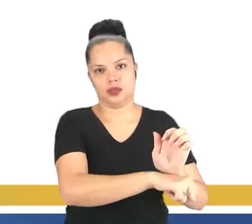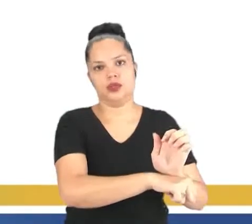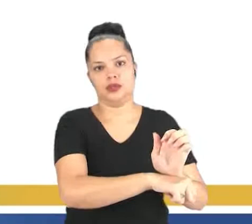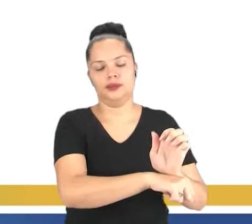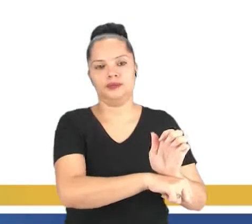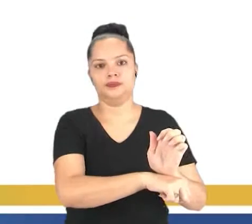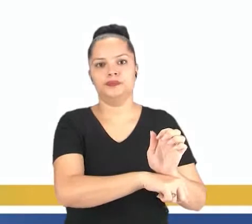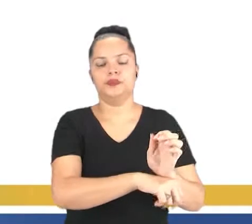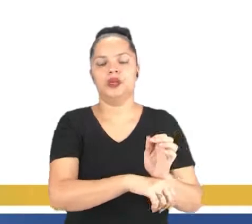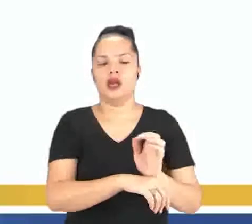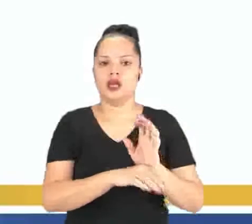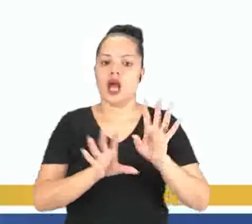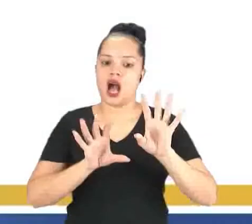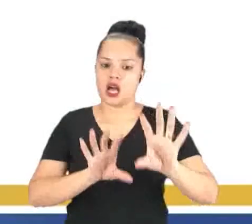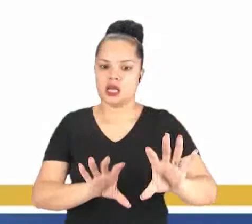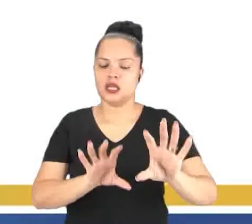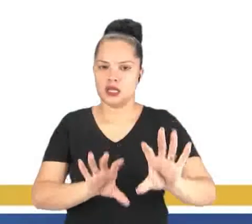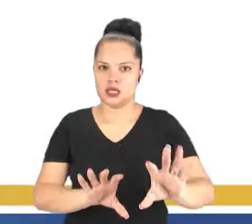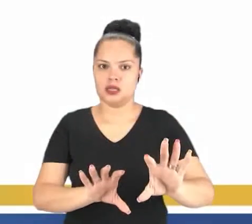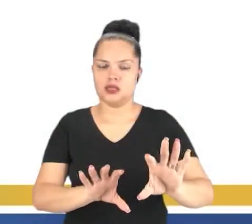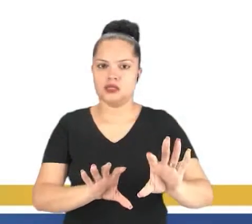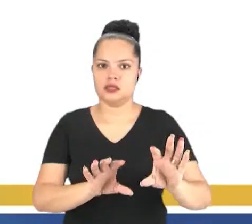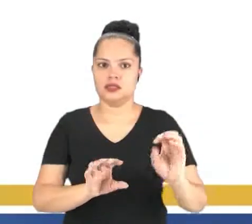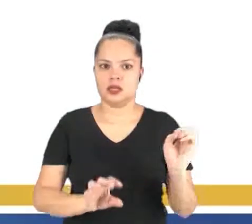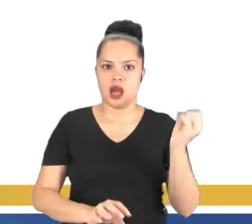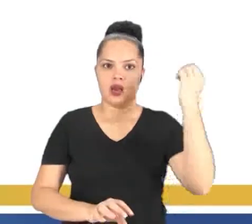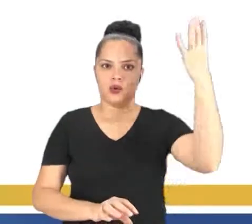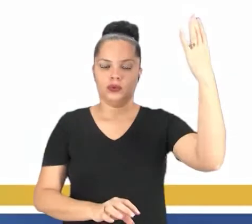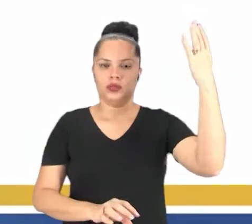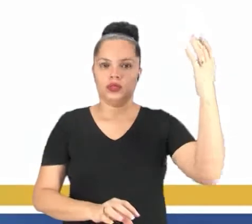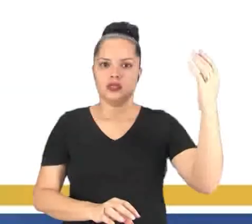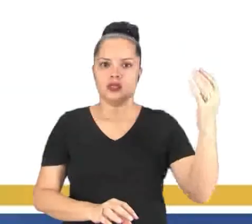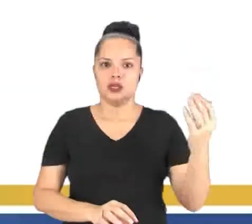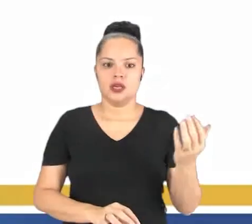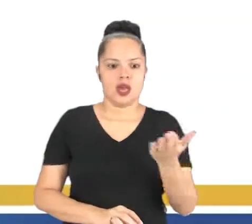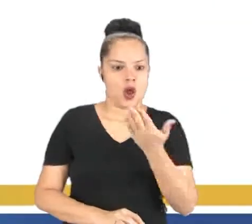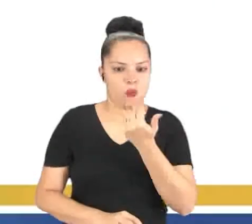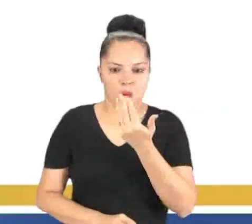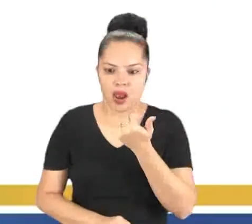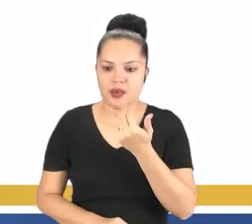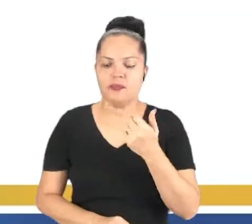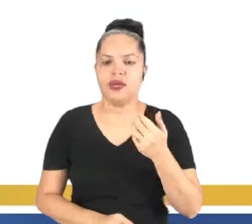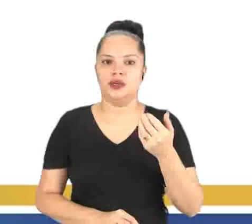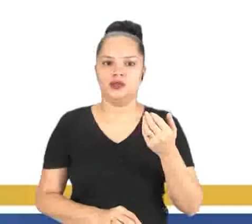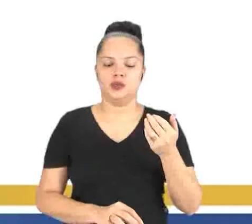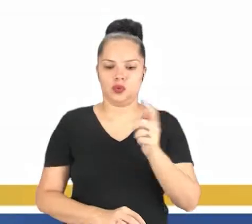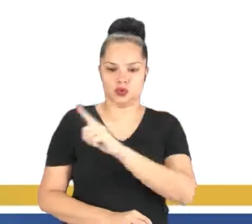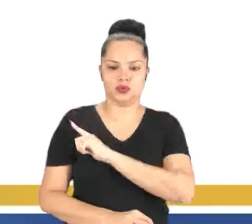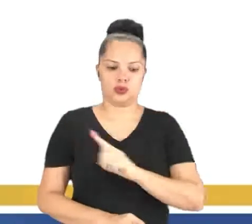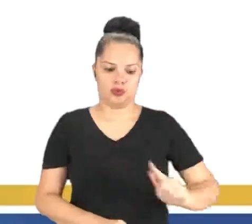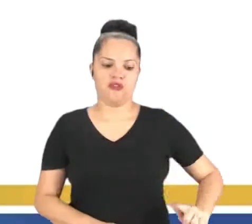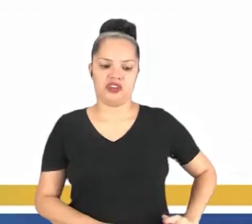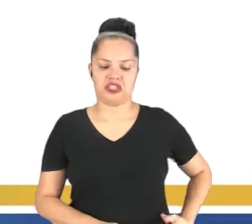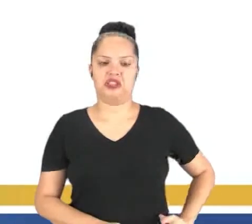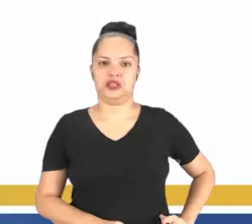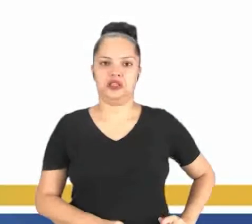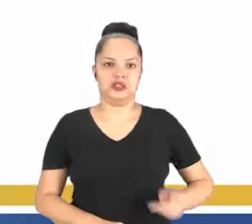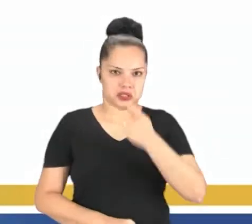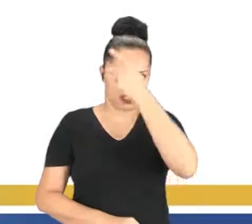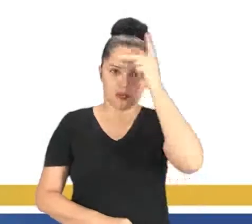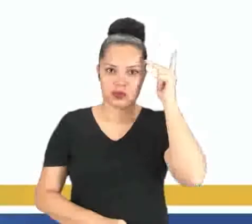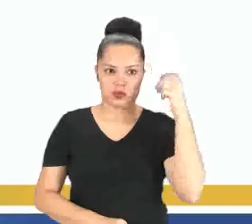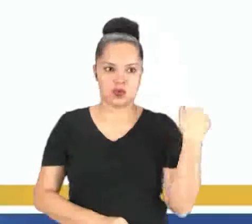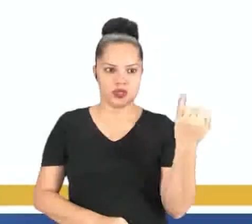era deste pagamento que sair o sustento dos governantes os sacerdotes né juntamente com os demais nobres